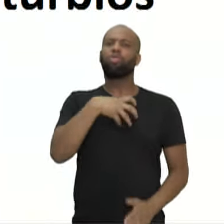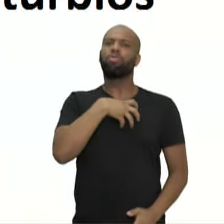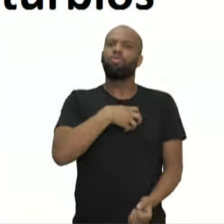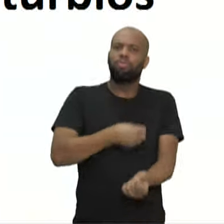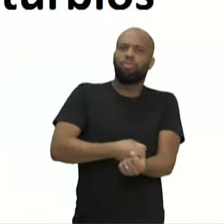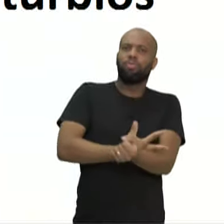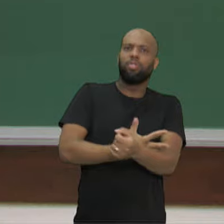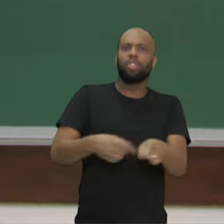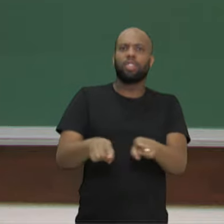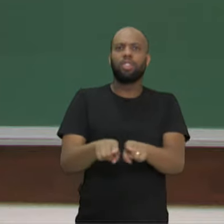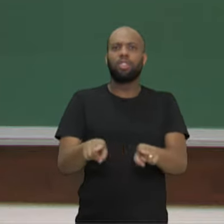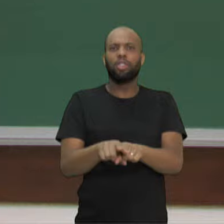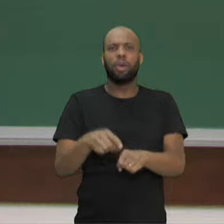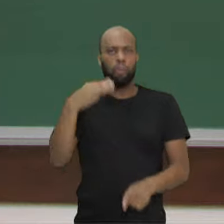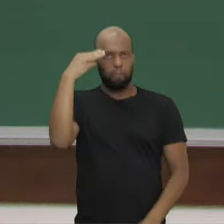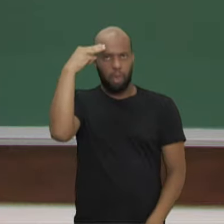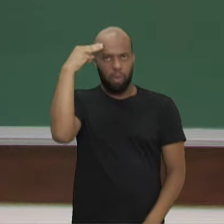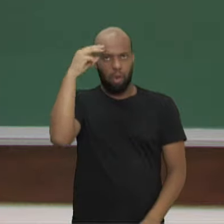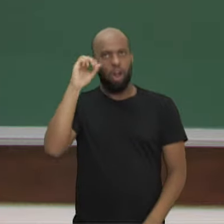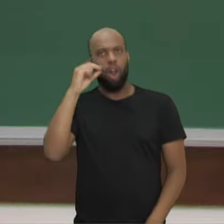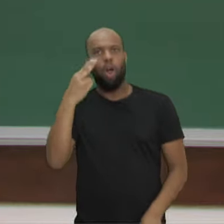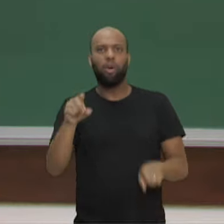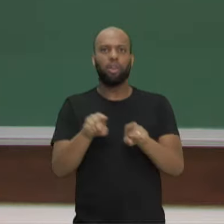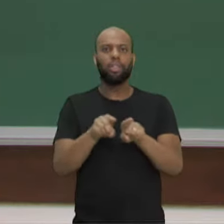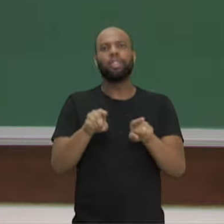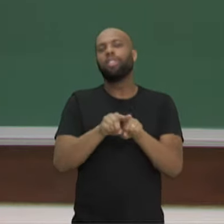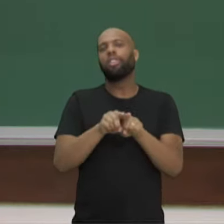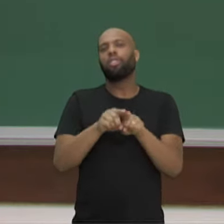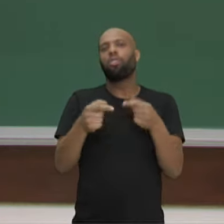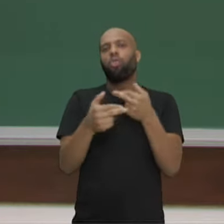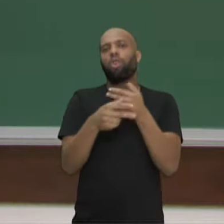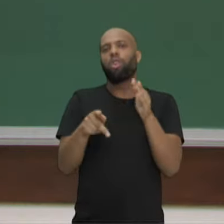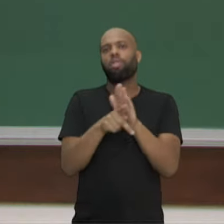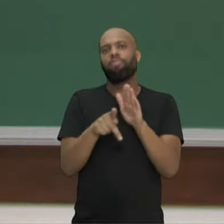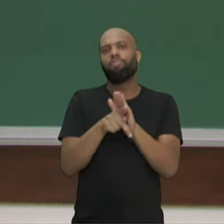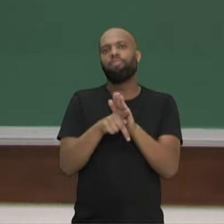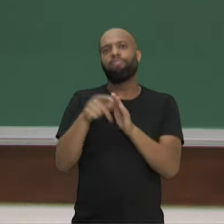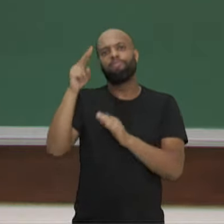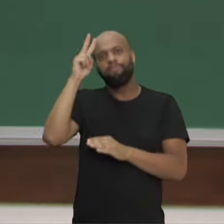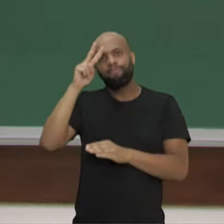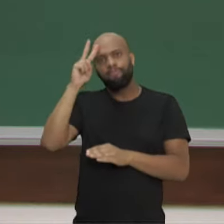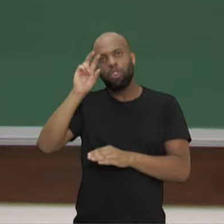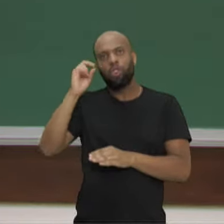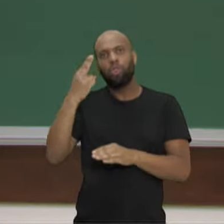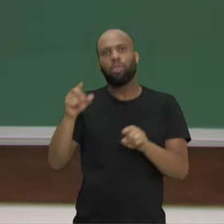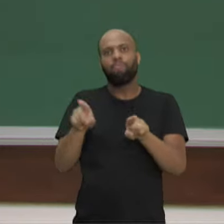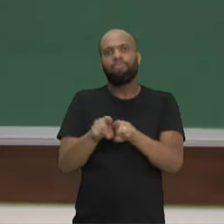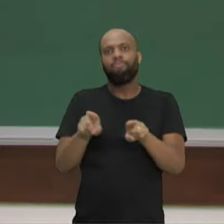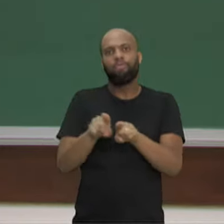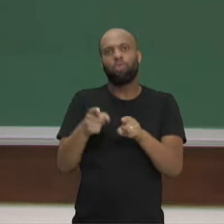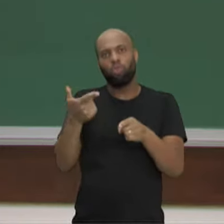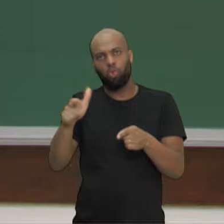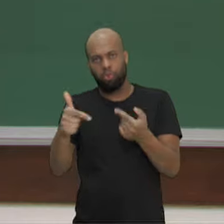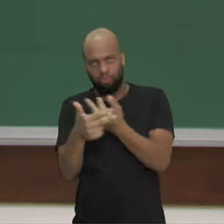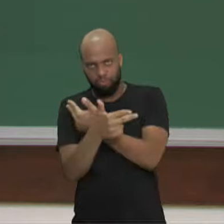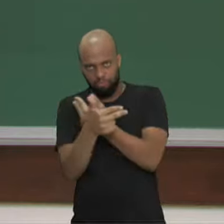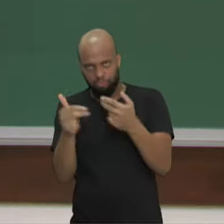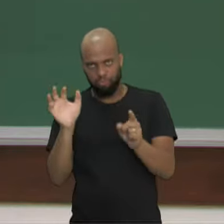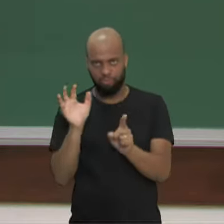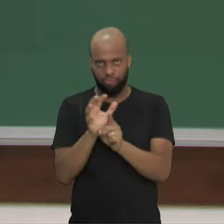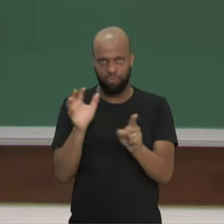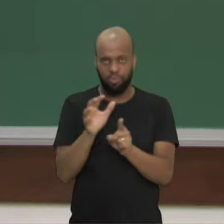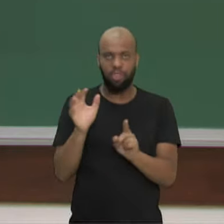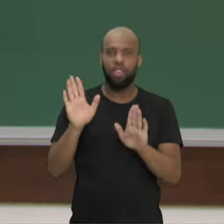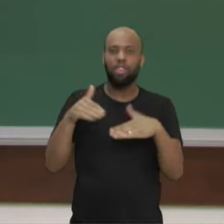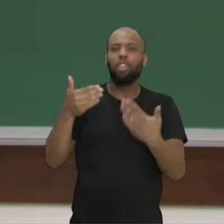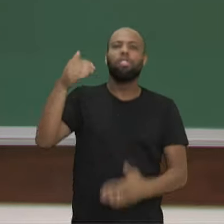uma lembrança. Então, com a iluminação vai criar o clima do espetáculo, né? Podendo trazer uma